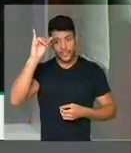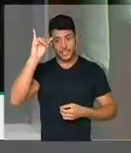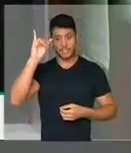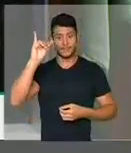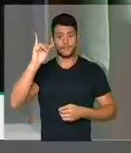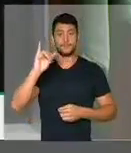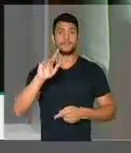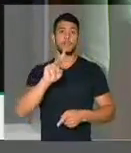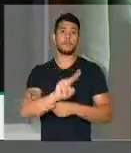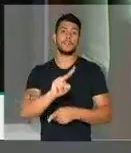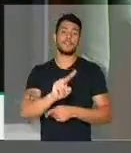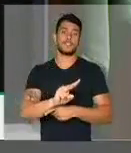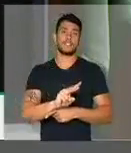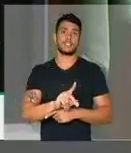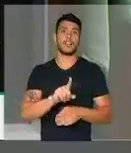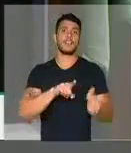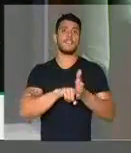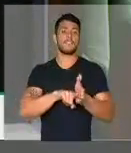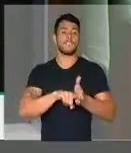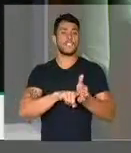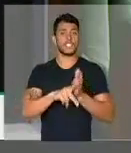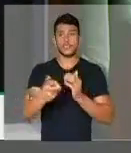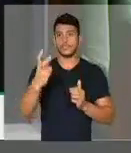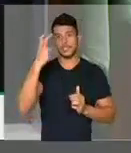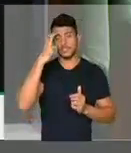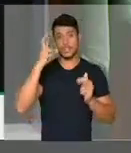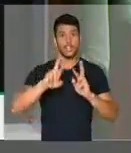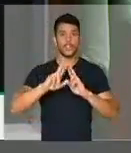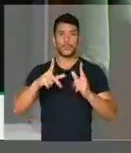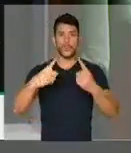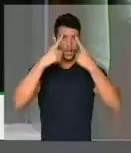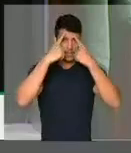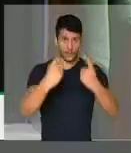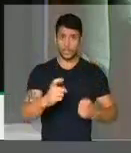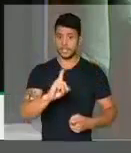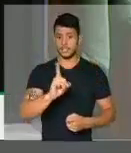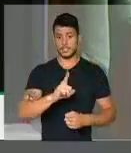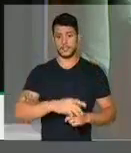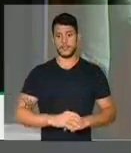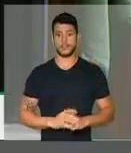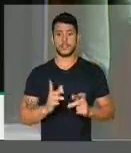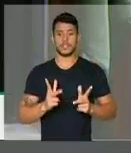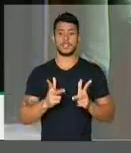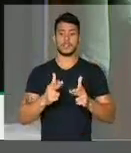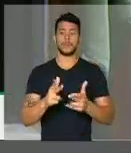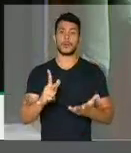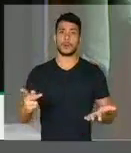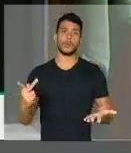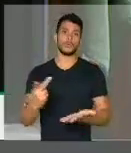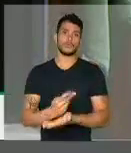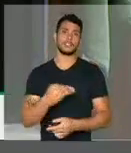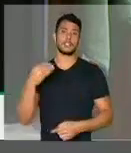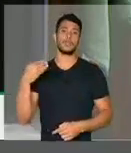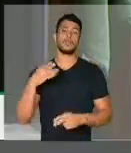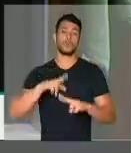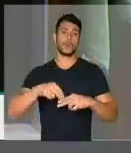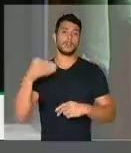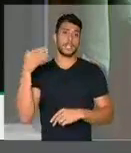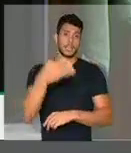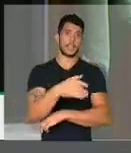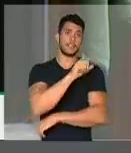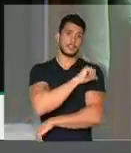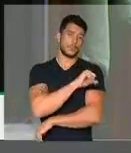polícia, com investigação, inteligência e não com violência, como foi o recado da